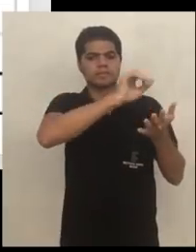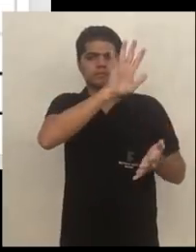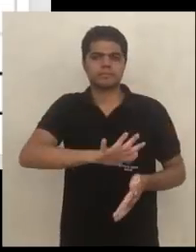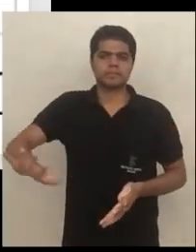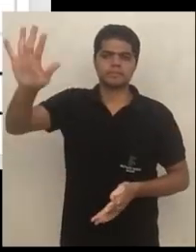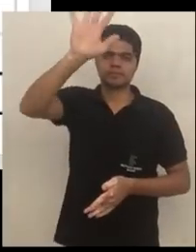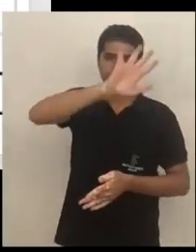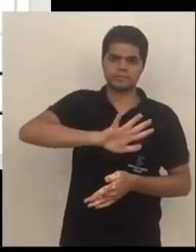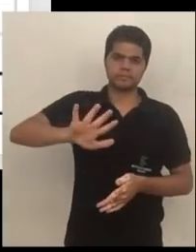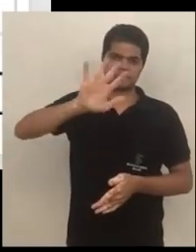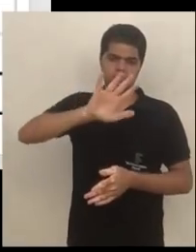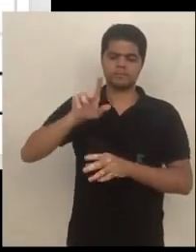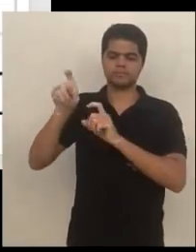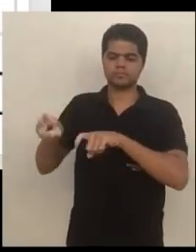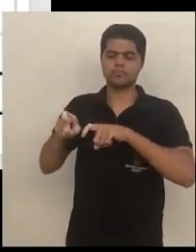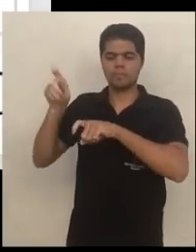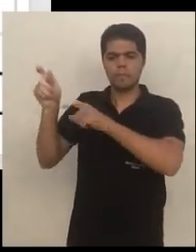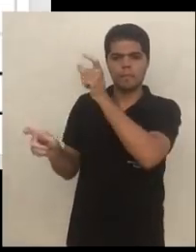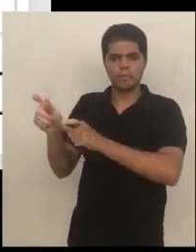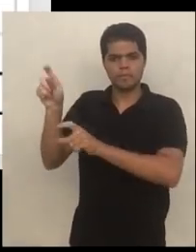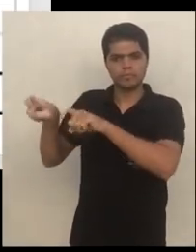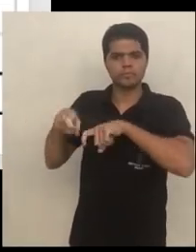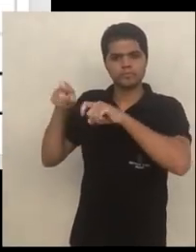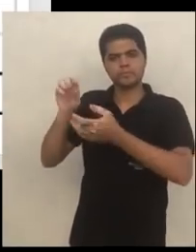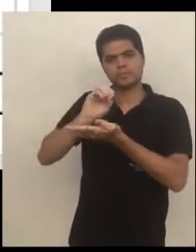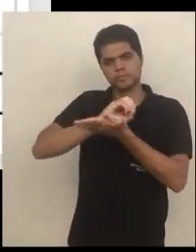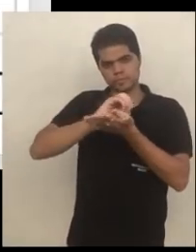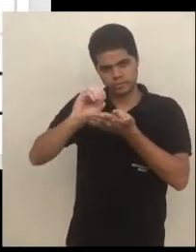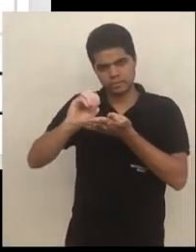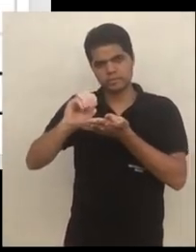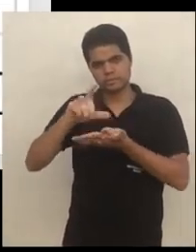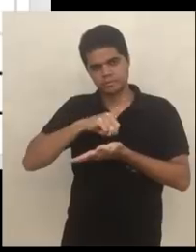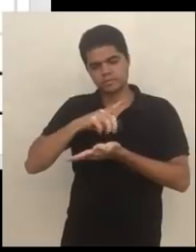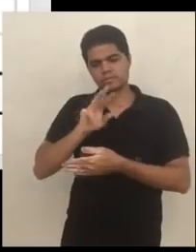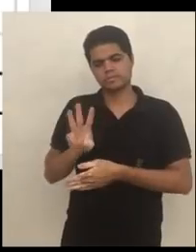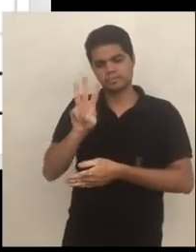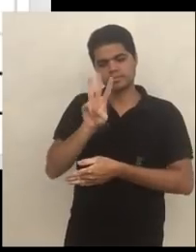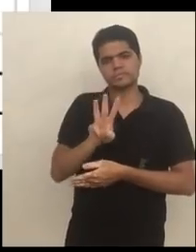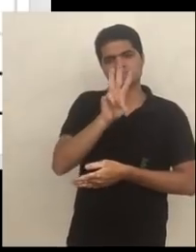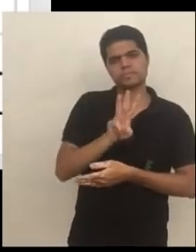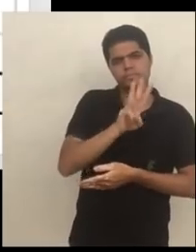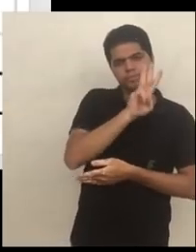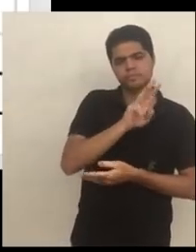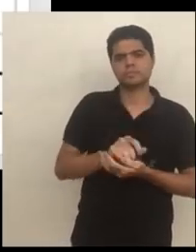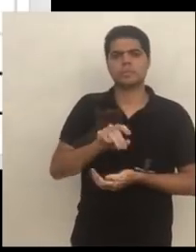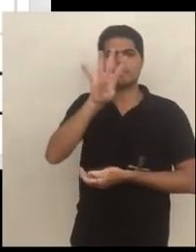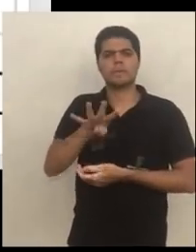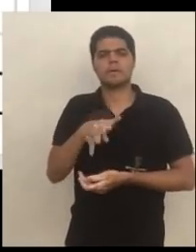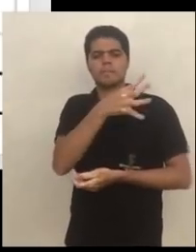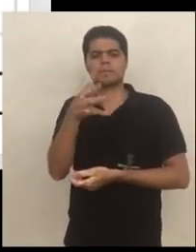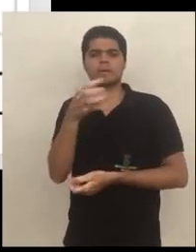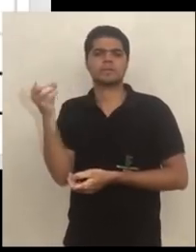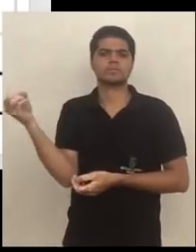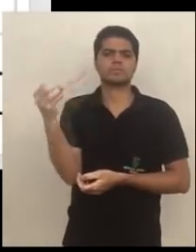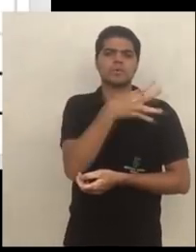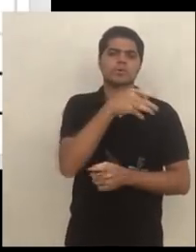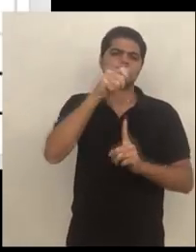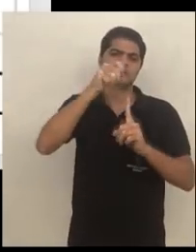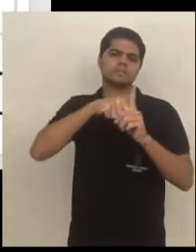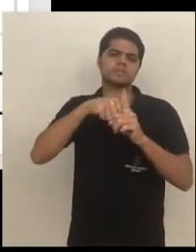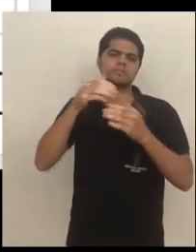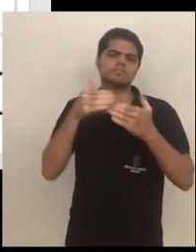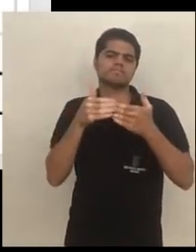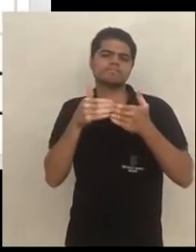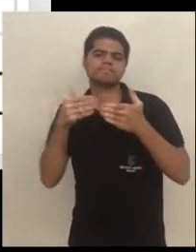validade até 30 de junho. Eu mostrei na estante que já está no ar, já está no site. A planilha nova, que está validade até 31 de